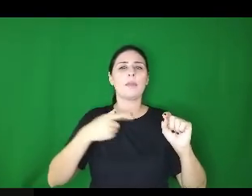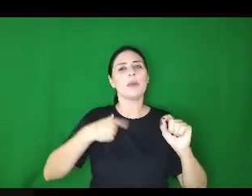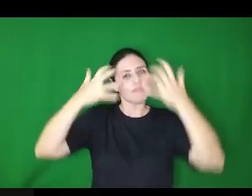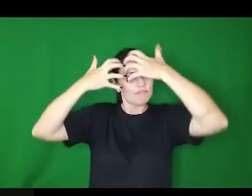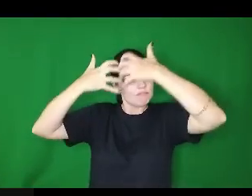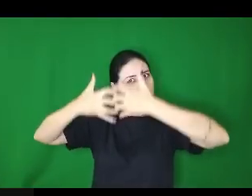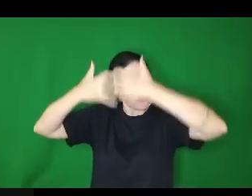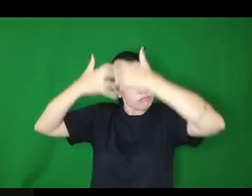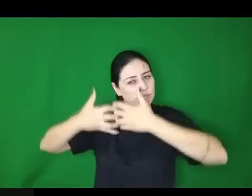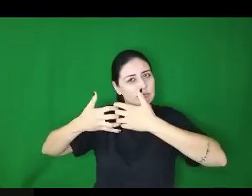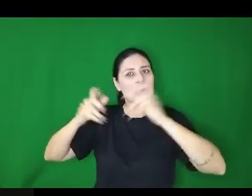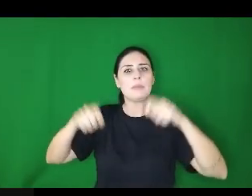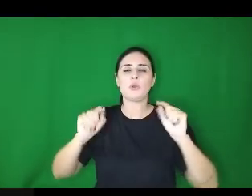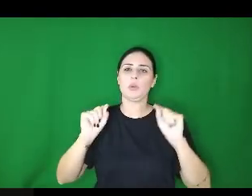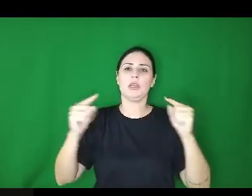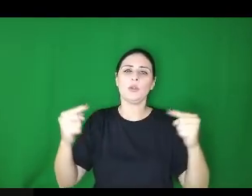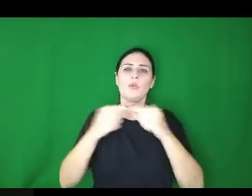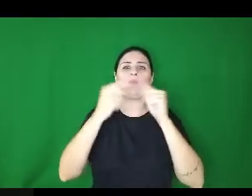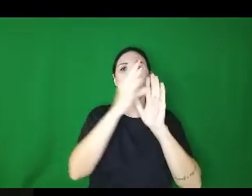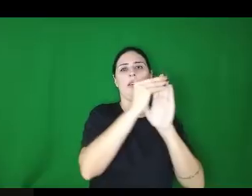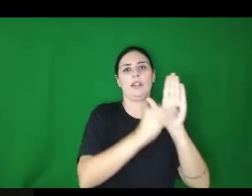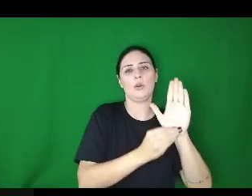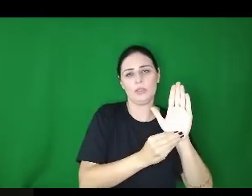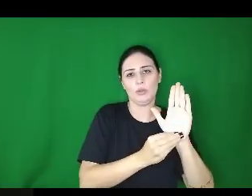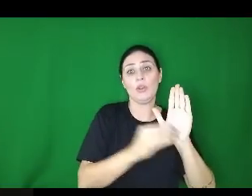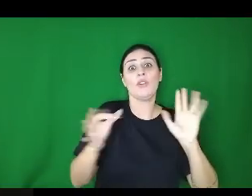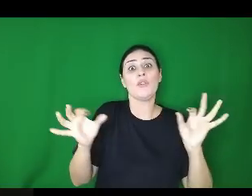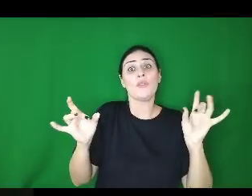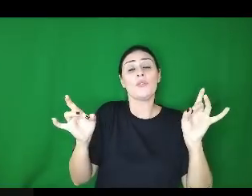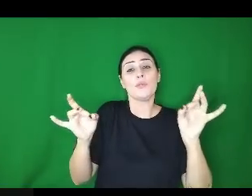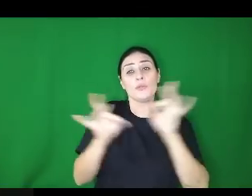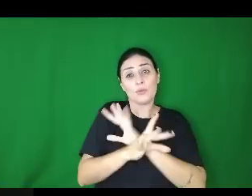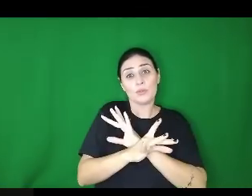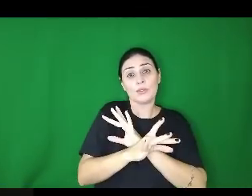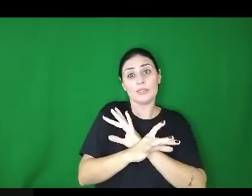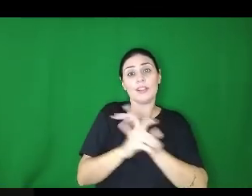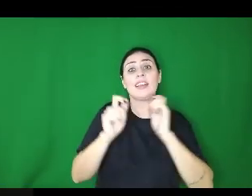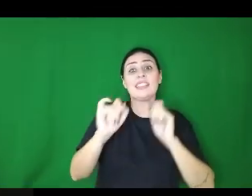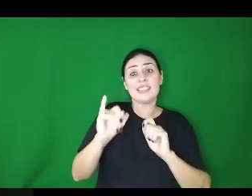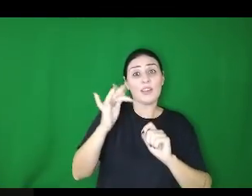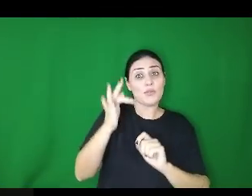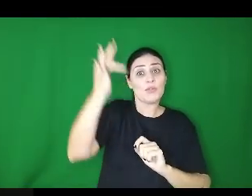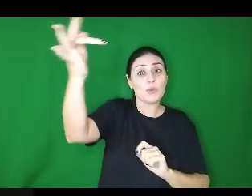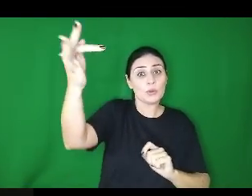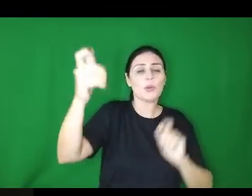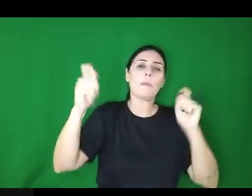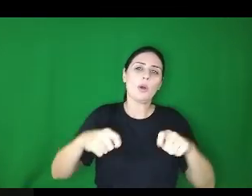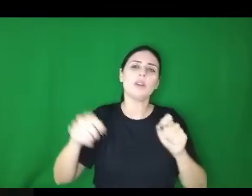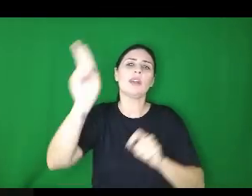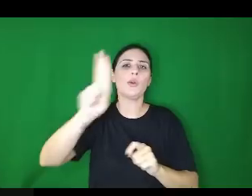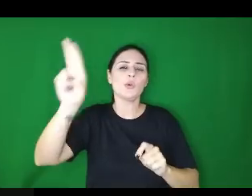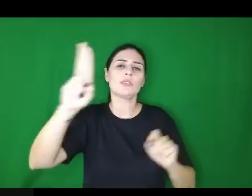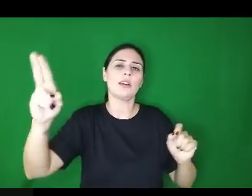novas aprendizagens. Que é um momento em que você precisa daquele conteúdo para operar mentalmente com ele, já que ele